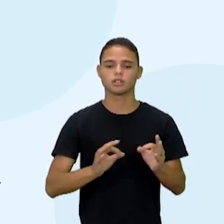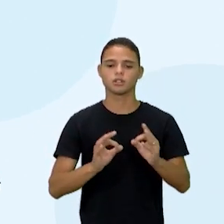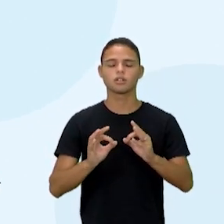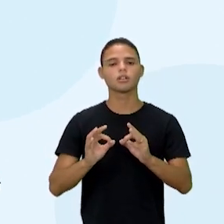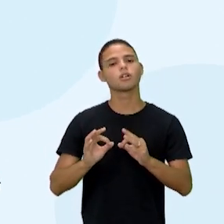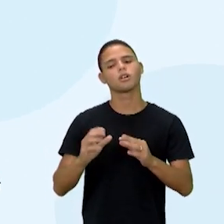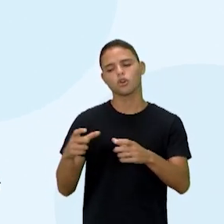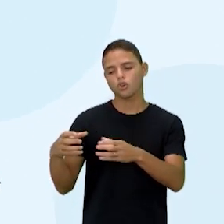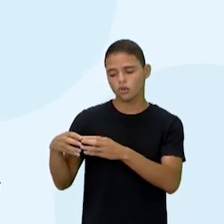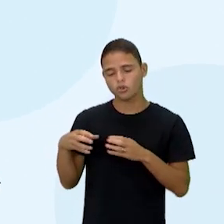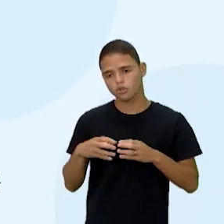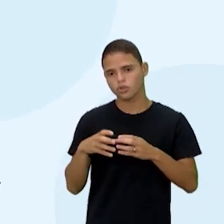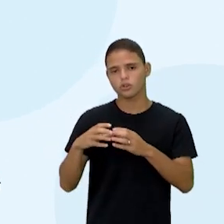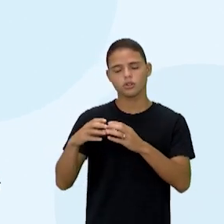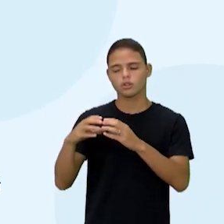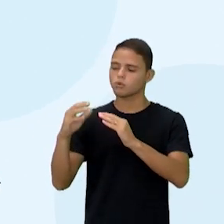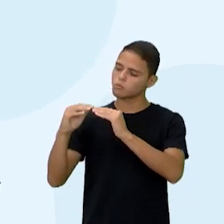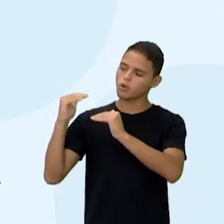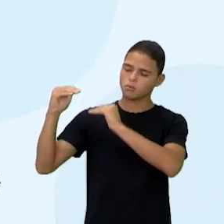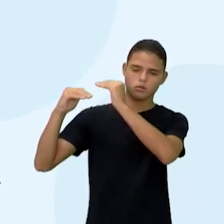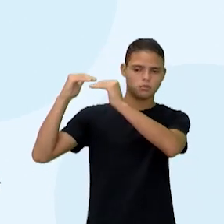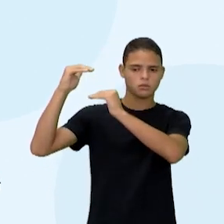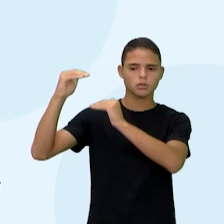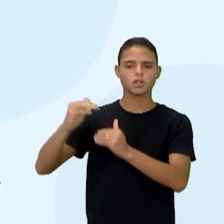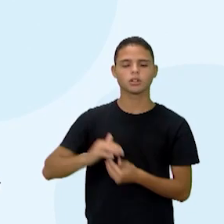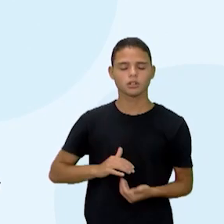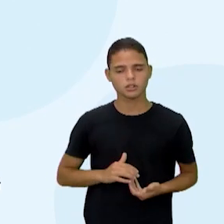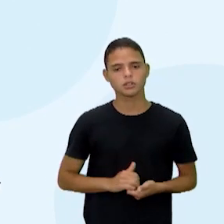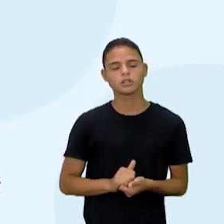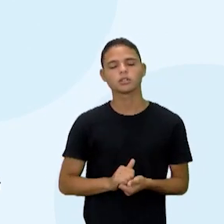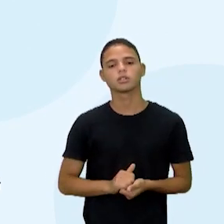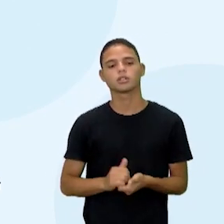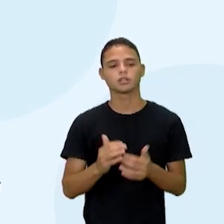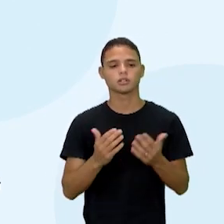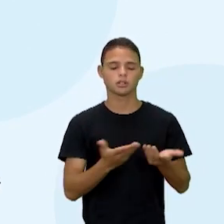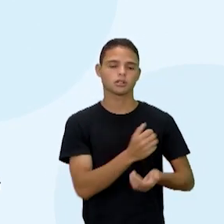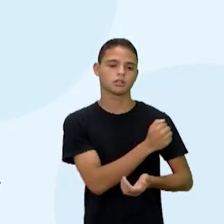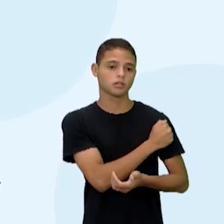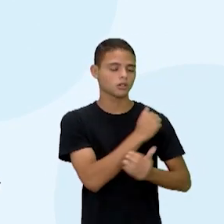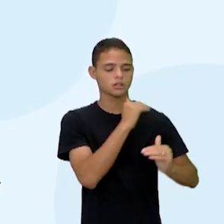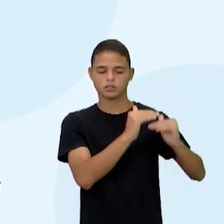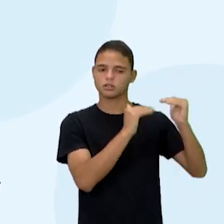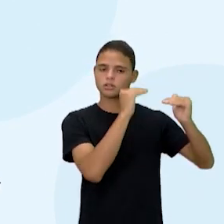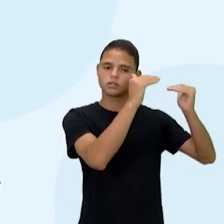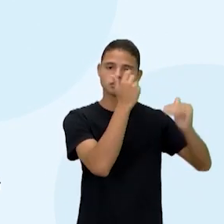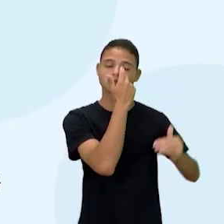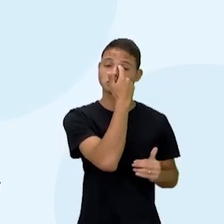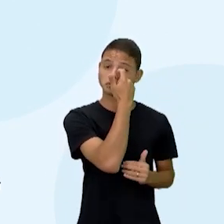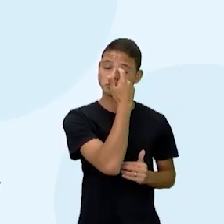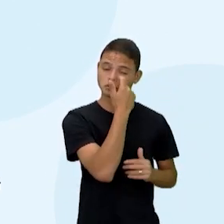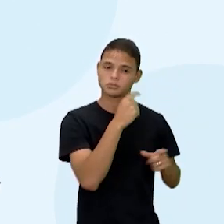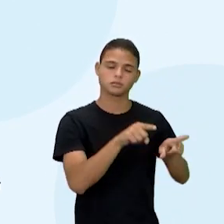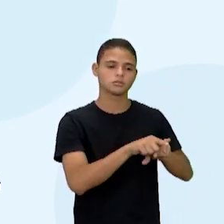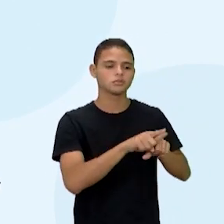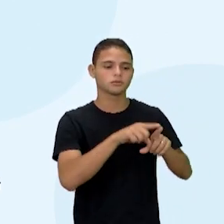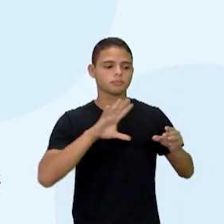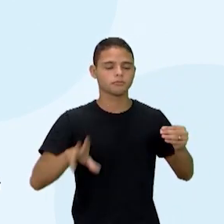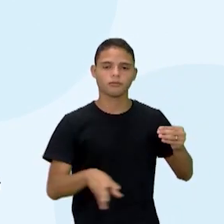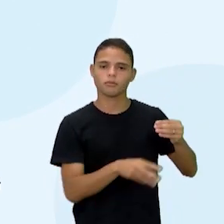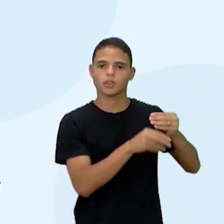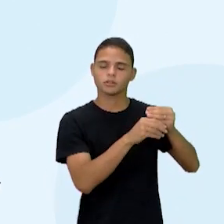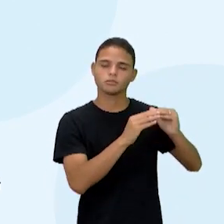às medidas de desempenho intelectual, criatividade e motivação. Então, os estudantes melhoraram, né? Houve um incremento